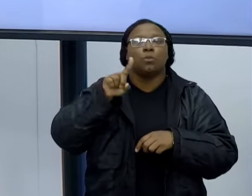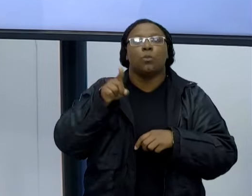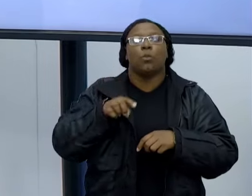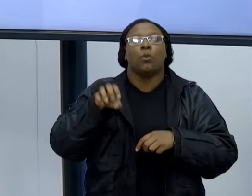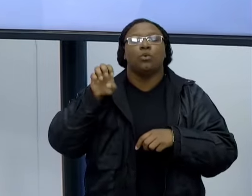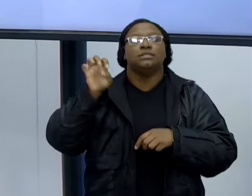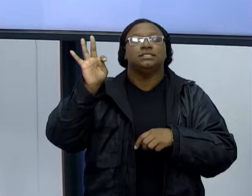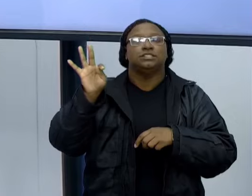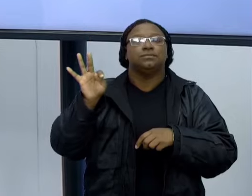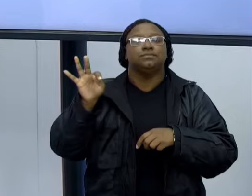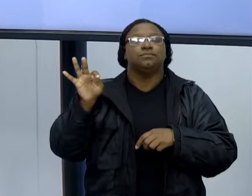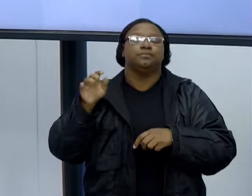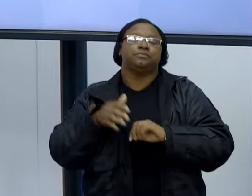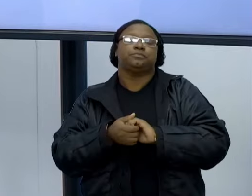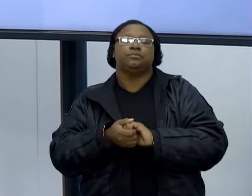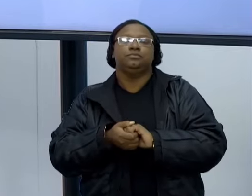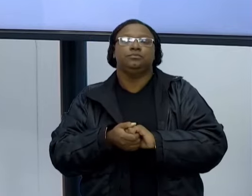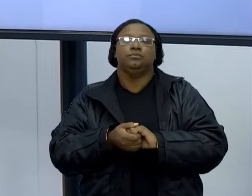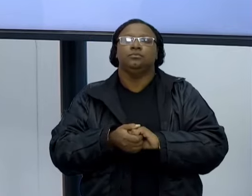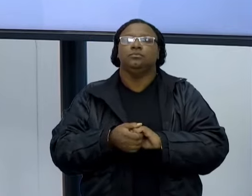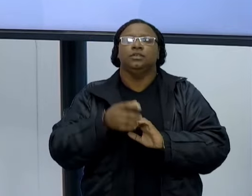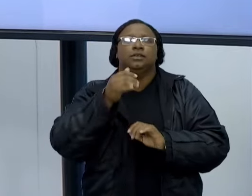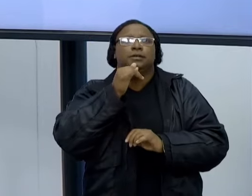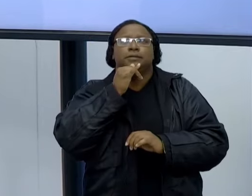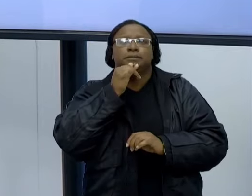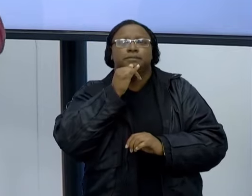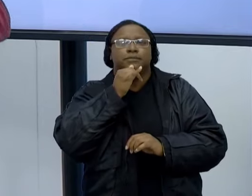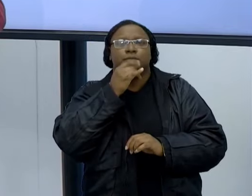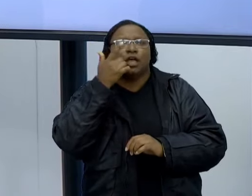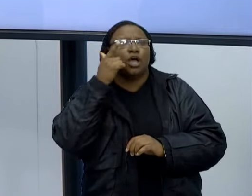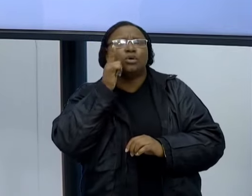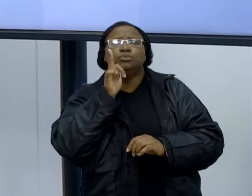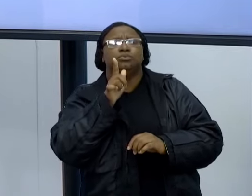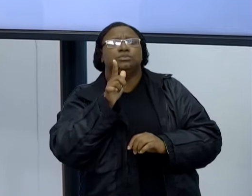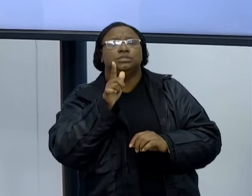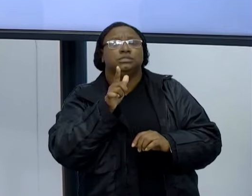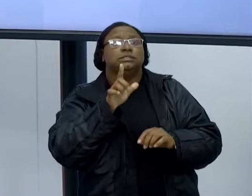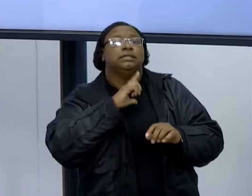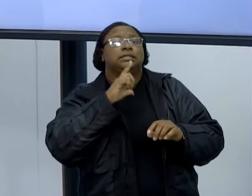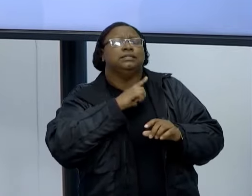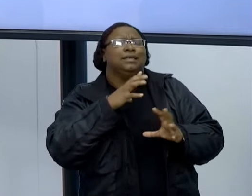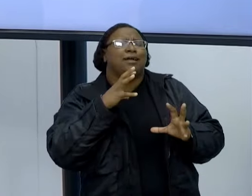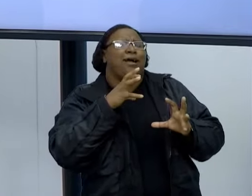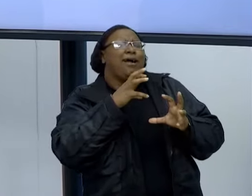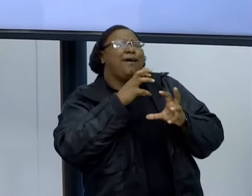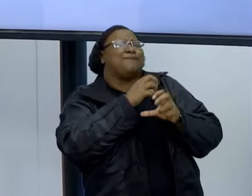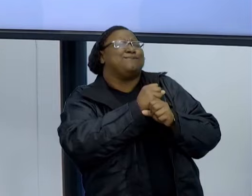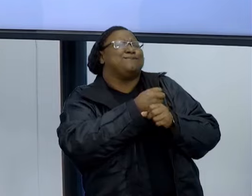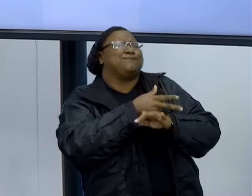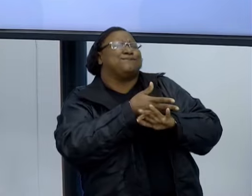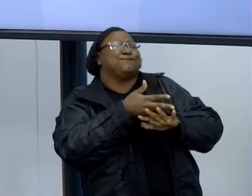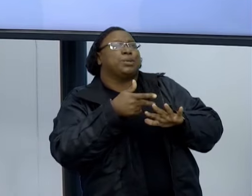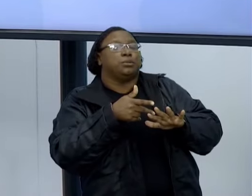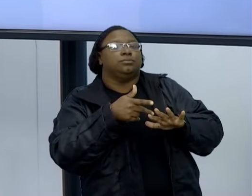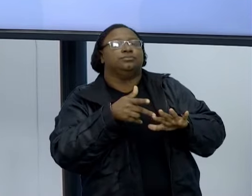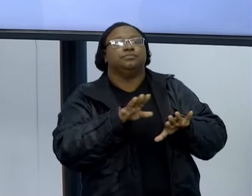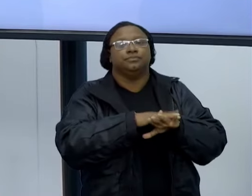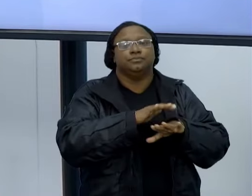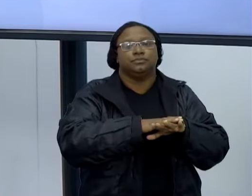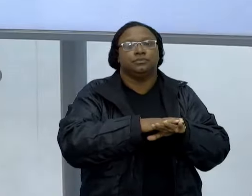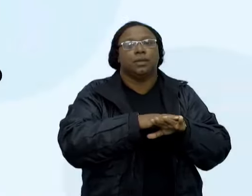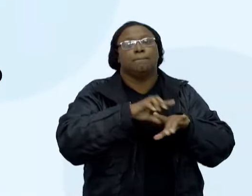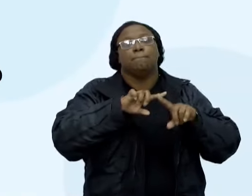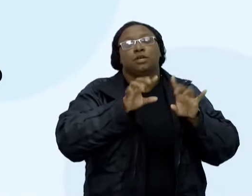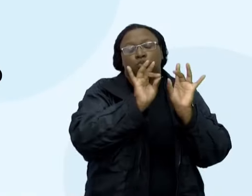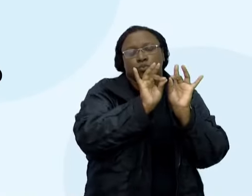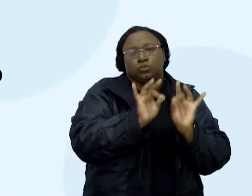Ô professor, não consegui, vou te dar uma ajuda hoje. Eu sei que tem muita conta para fazer, mas a gente vai simplificar o máximo que a gente puder, tá bom? Aí, volta